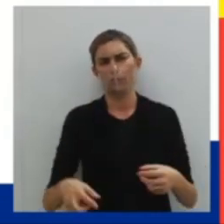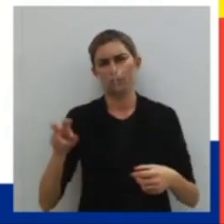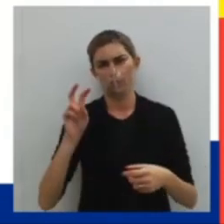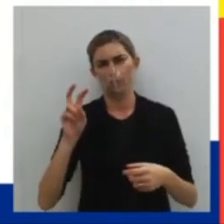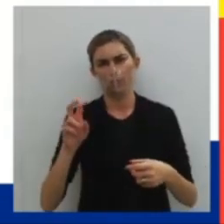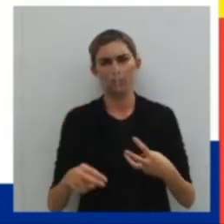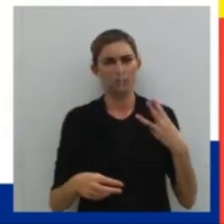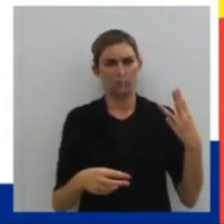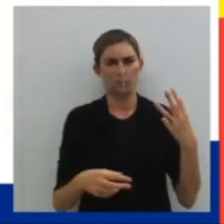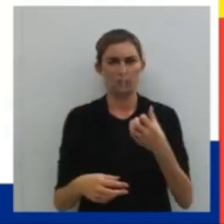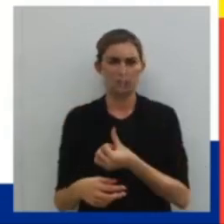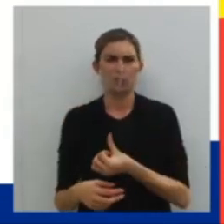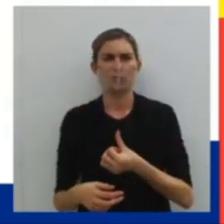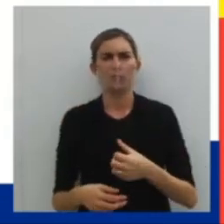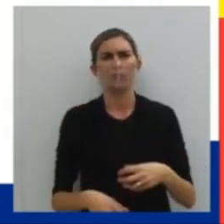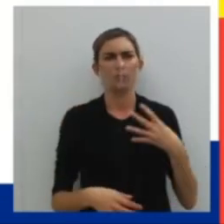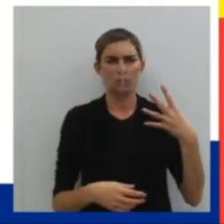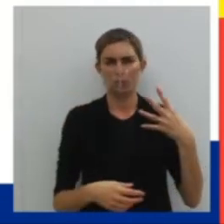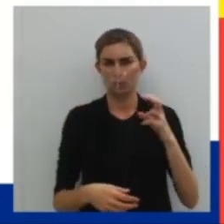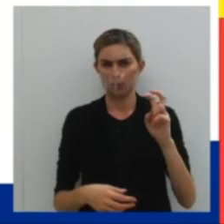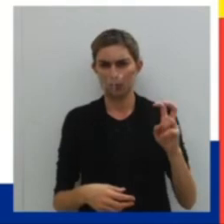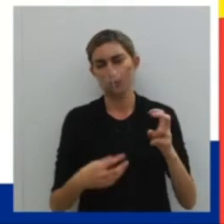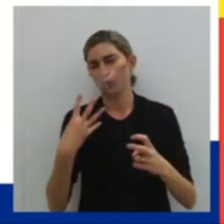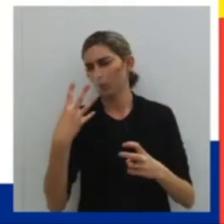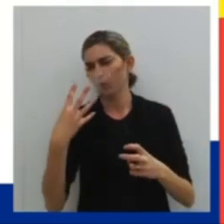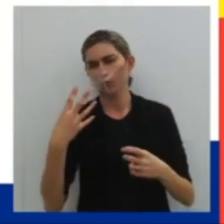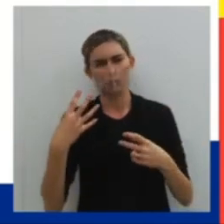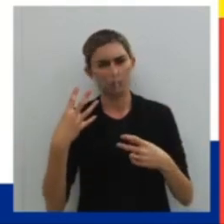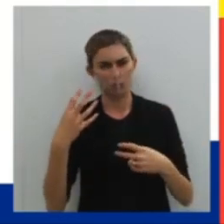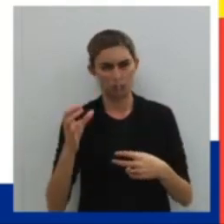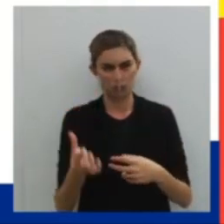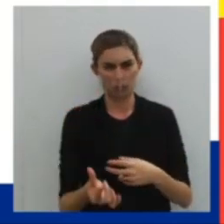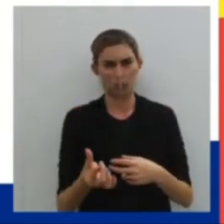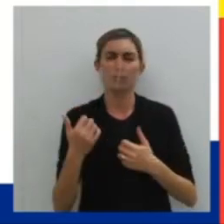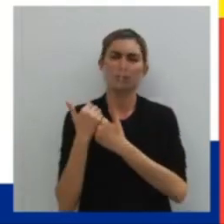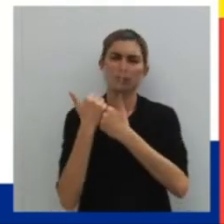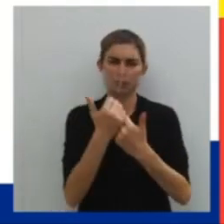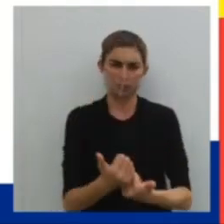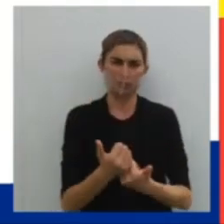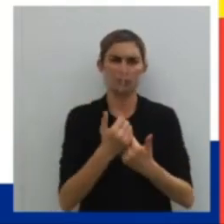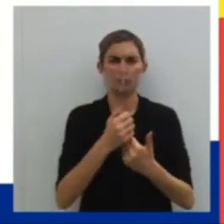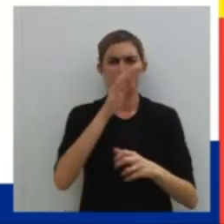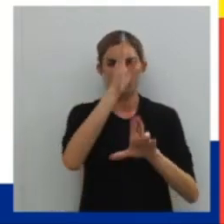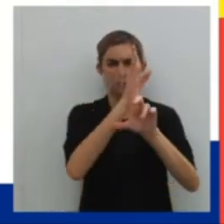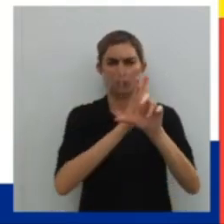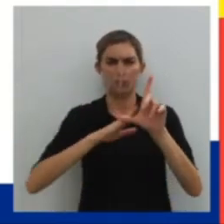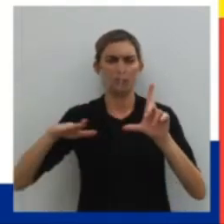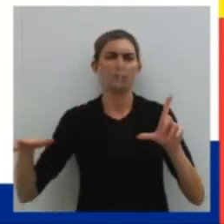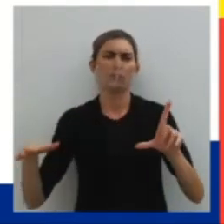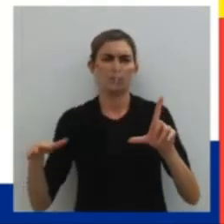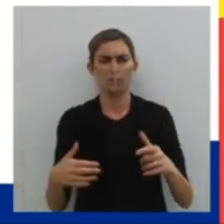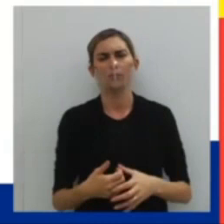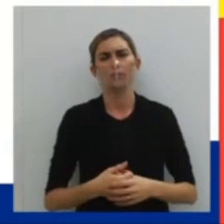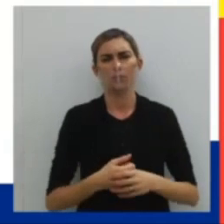3, 6, 4, 5, 4, 6, é a nossa representação cartesiana do